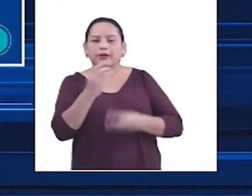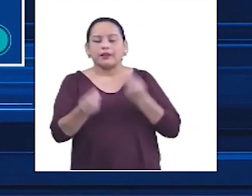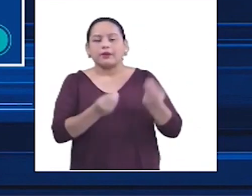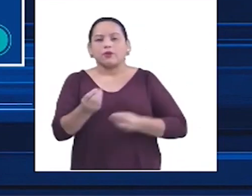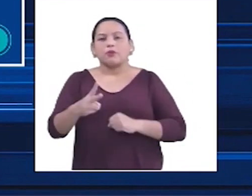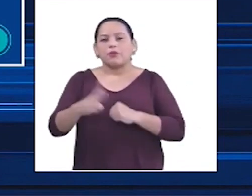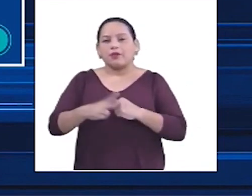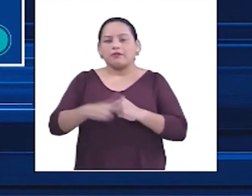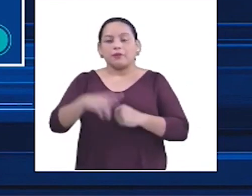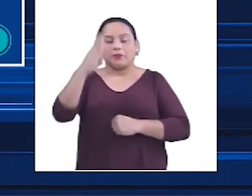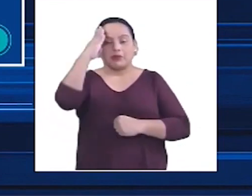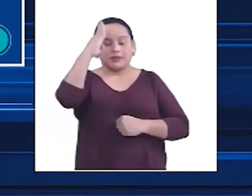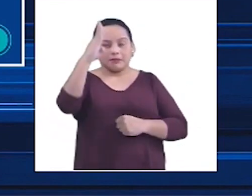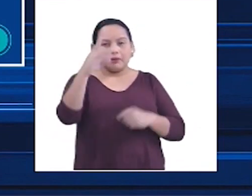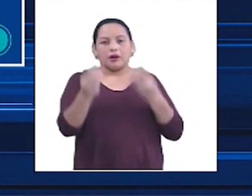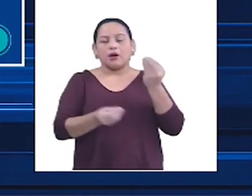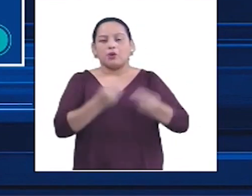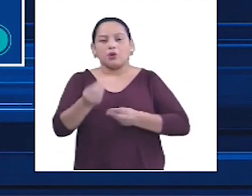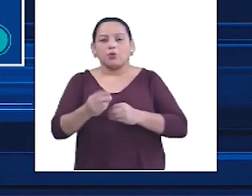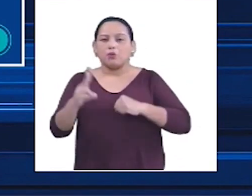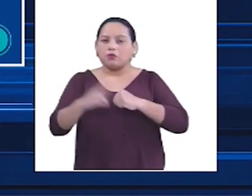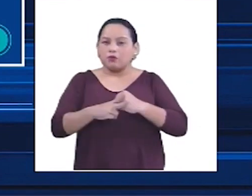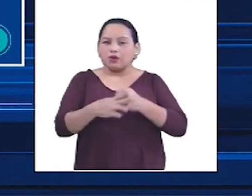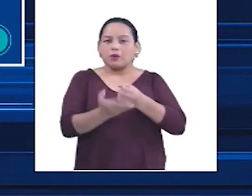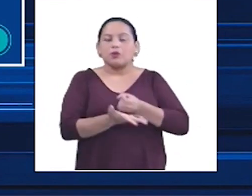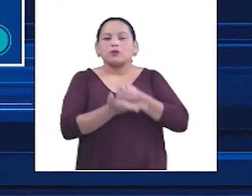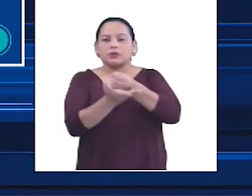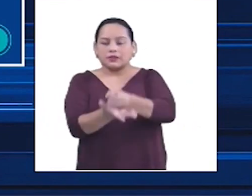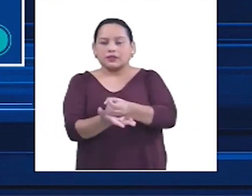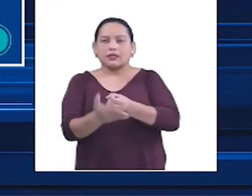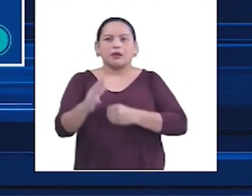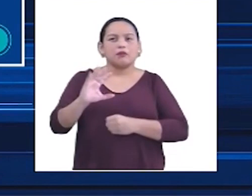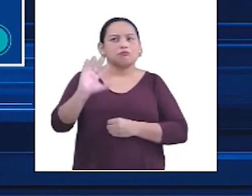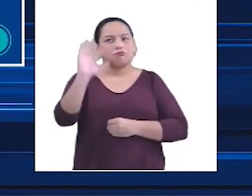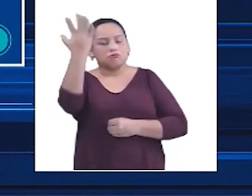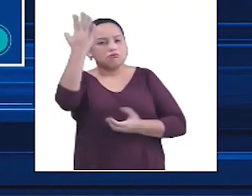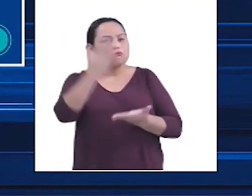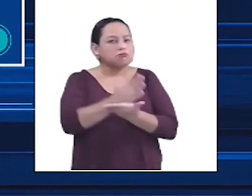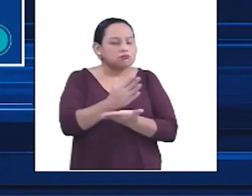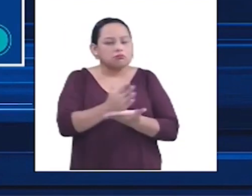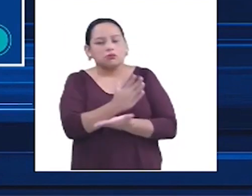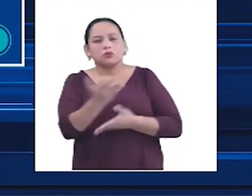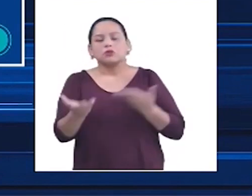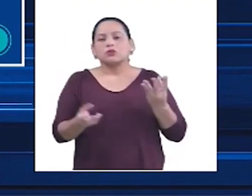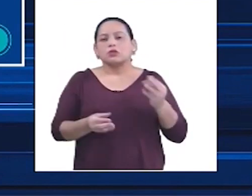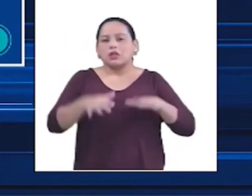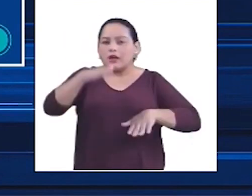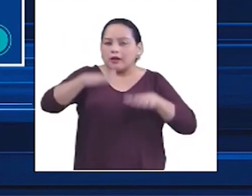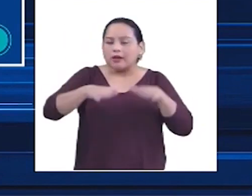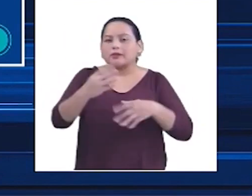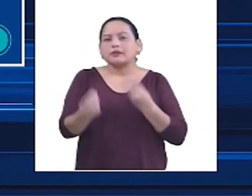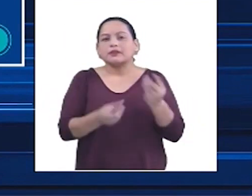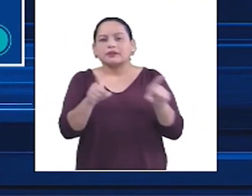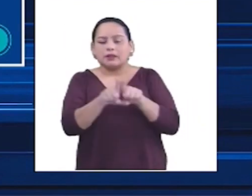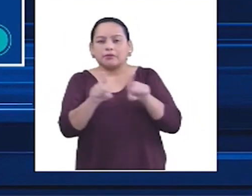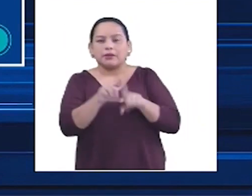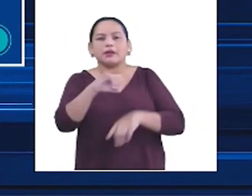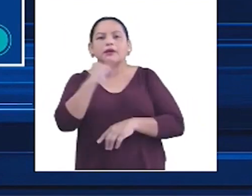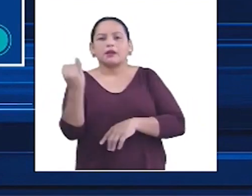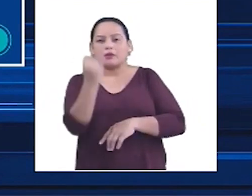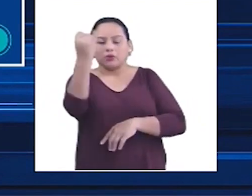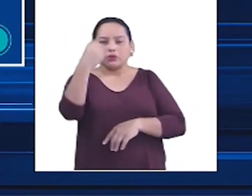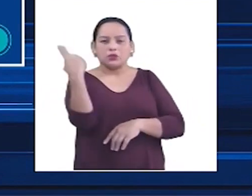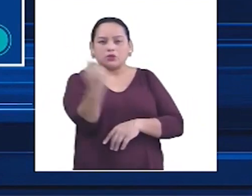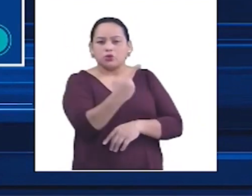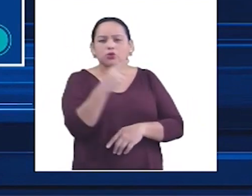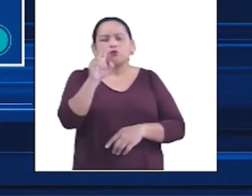verbo principal, ele é verbo auxiliar em determinadas situações. Daí a sua importância e o porquê de nós trabalharmos